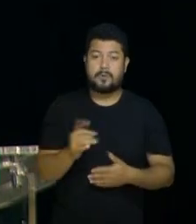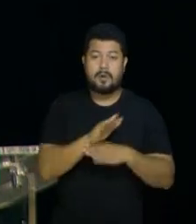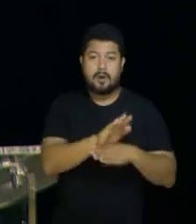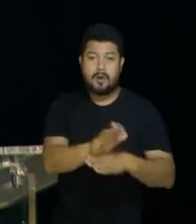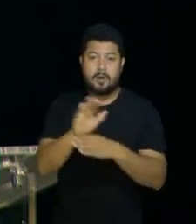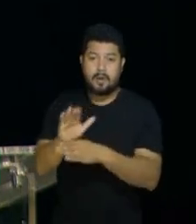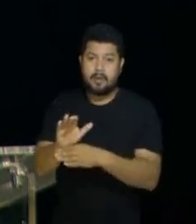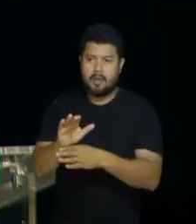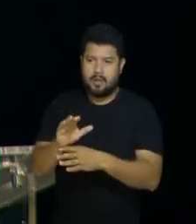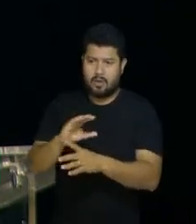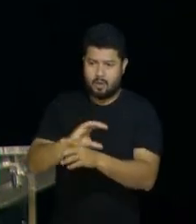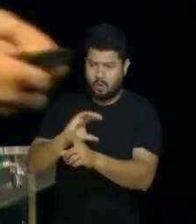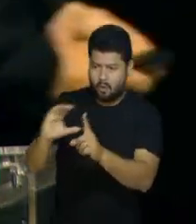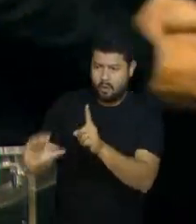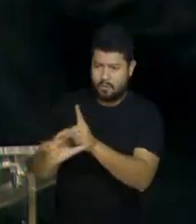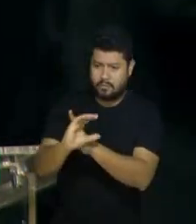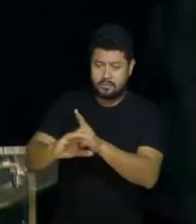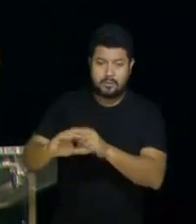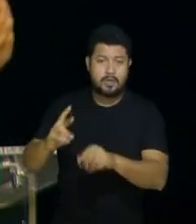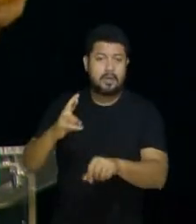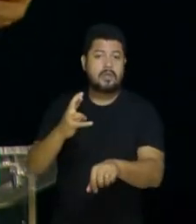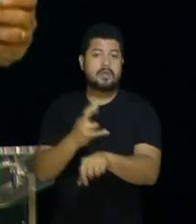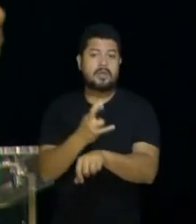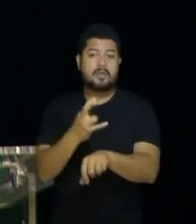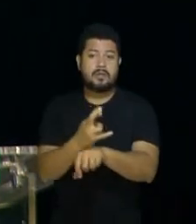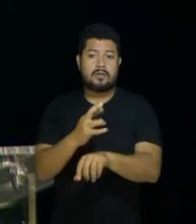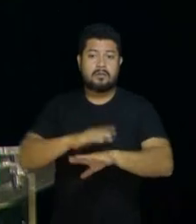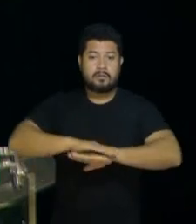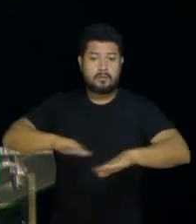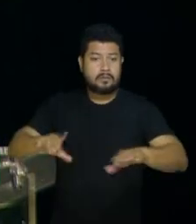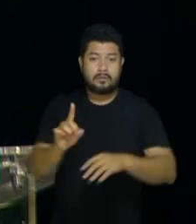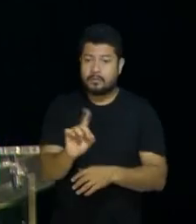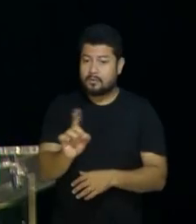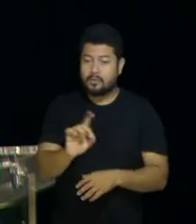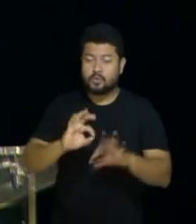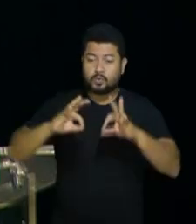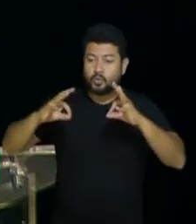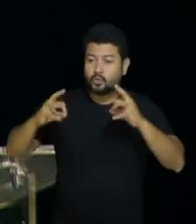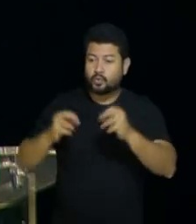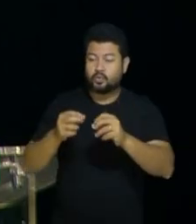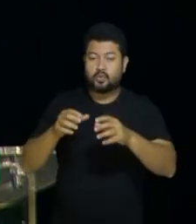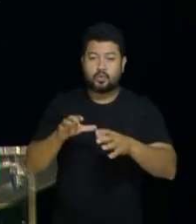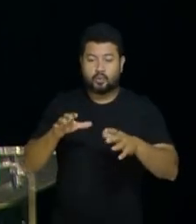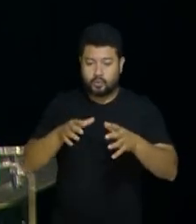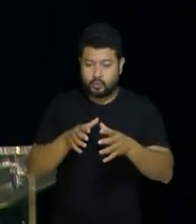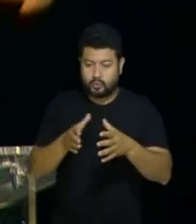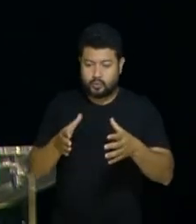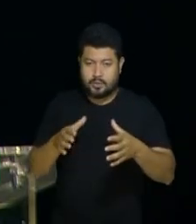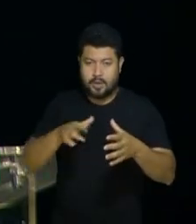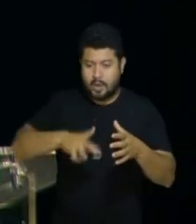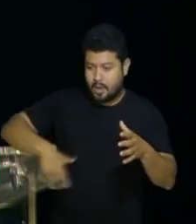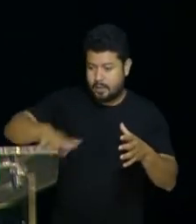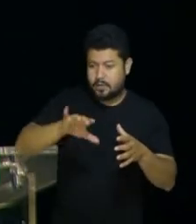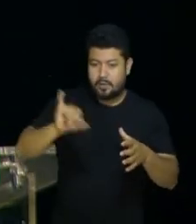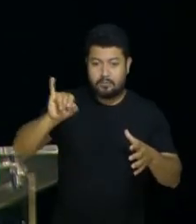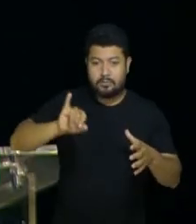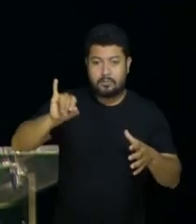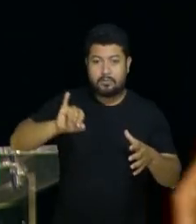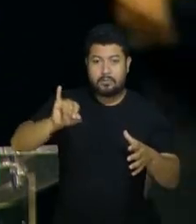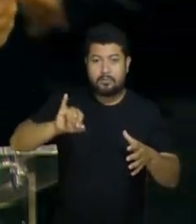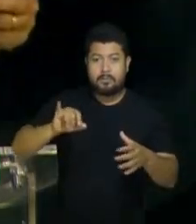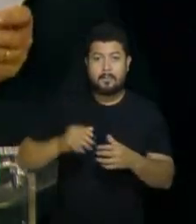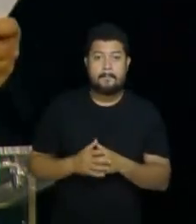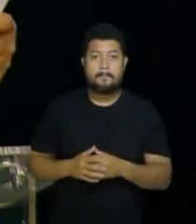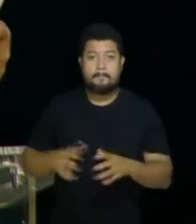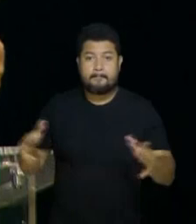na nossa comunidade local de Rio do Sul, mas também em todo o Alto Vale, pelo incentivo à criação de novos grupos, mas